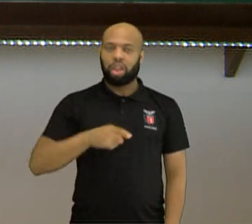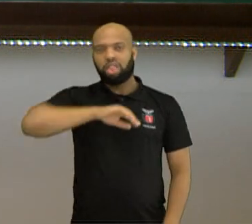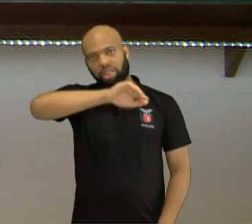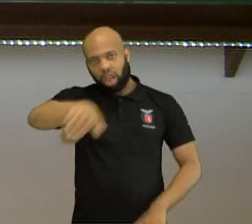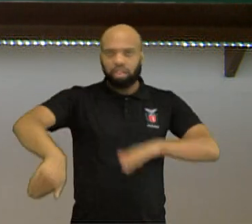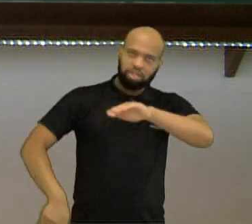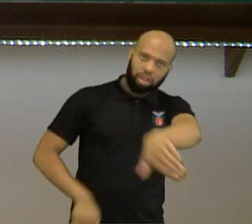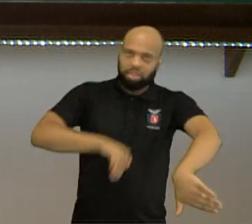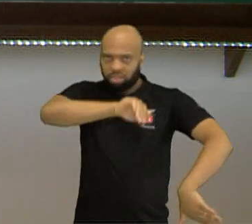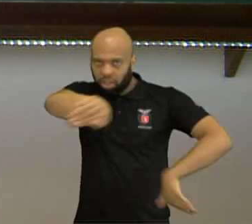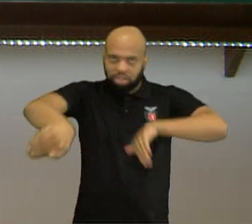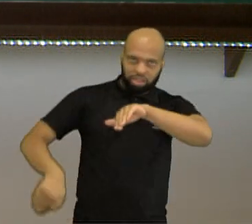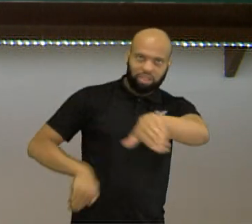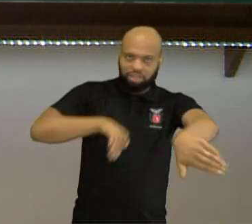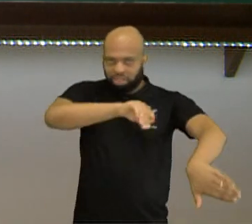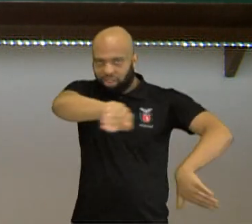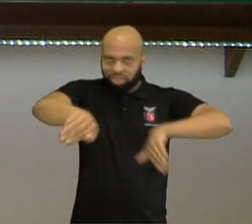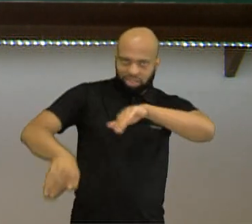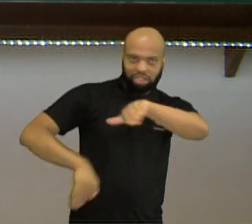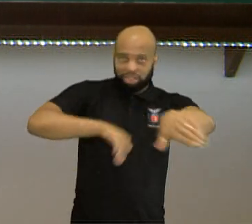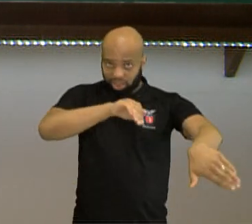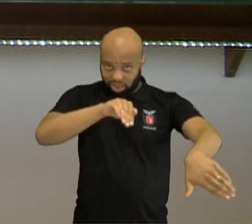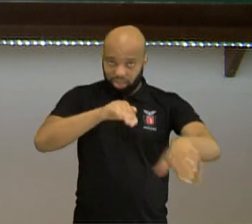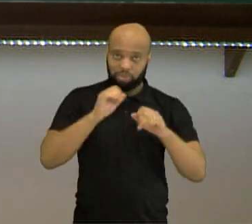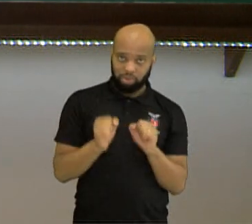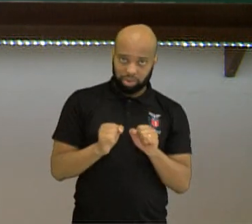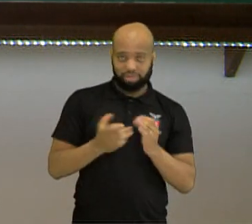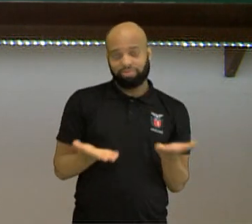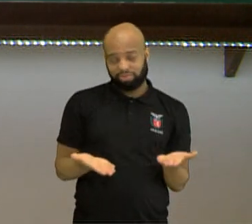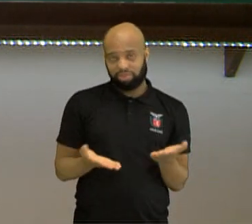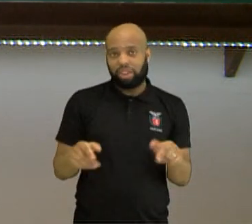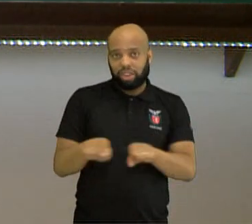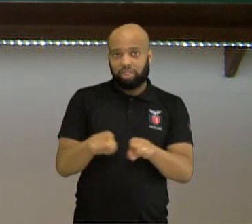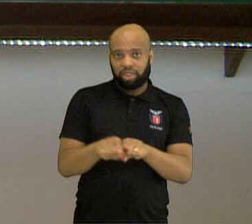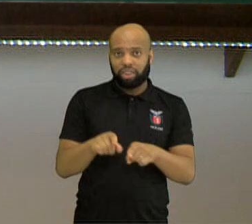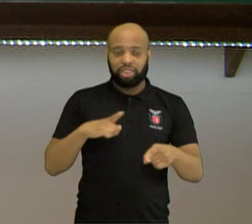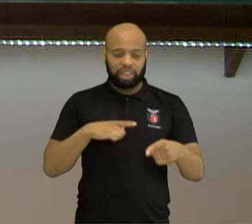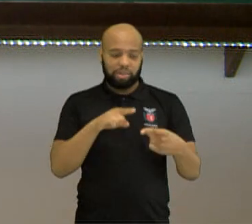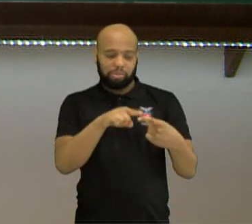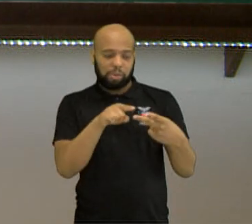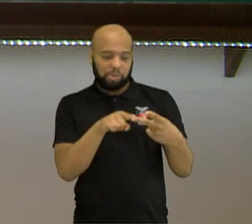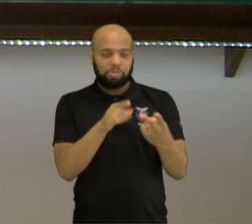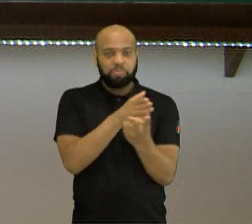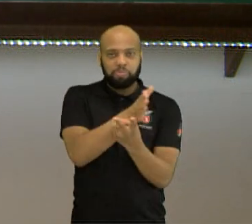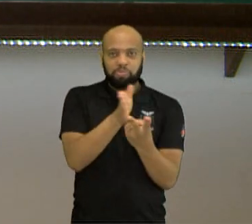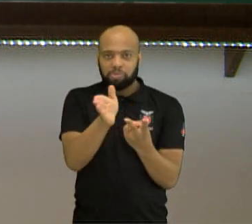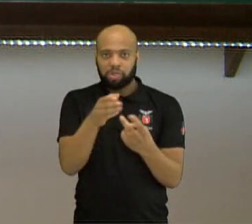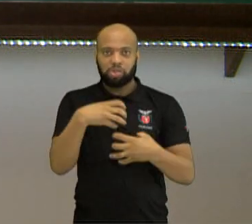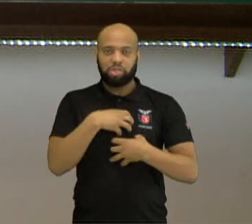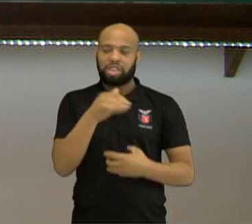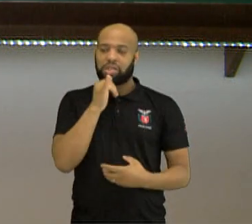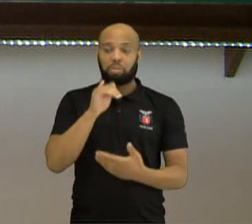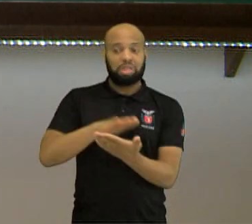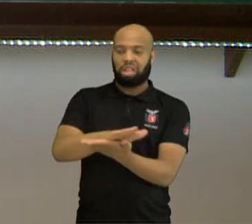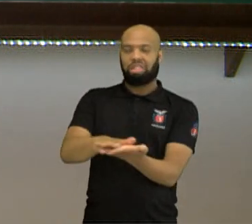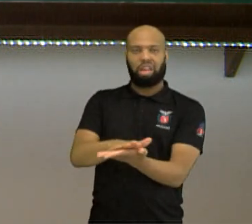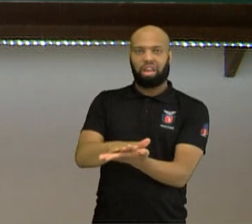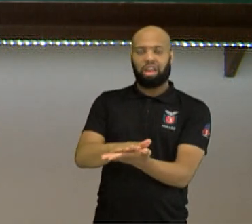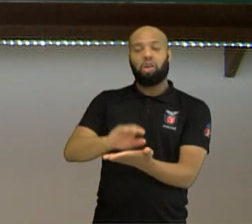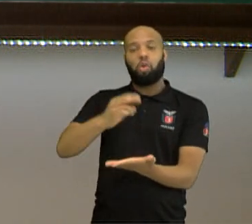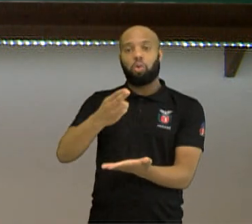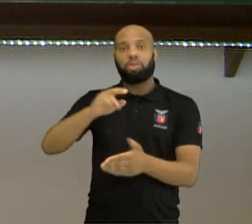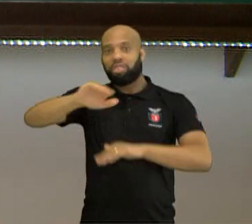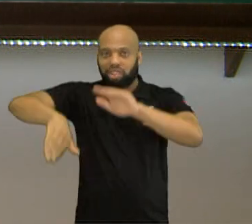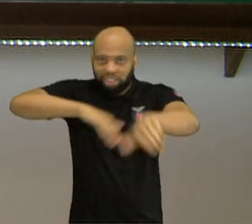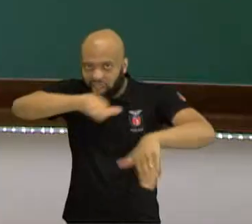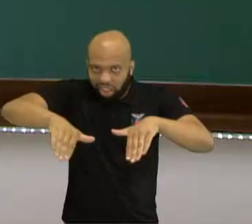O imperativo do verbo nadar. Nada. Percebeu? Nada, coisa nenhuma. Nada